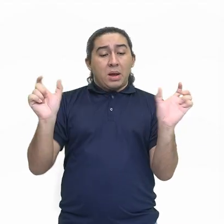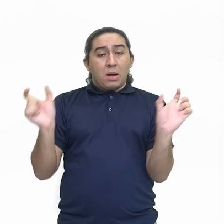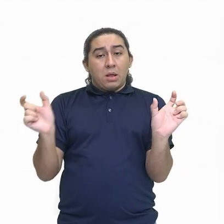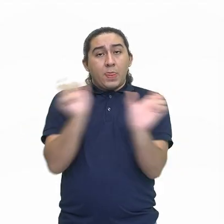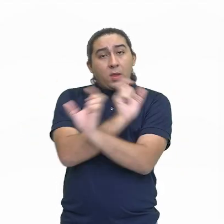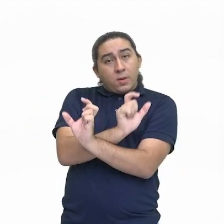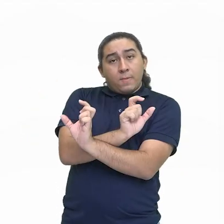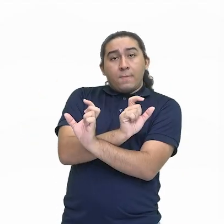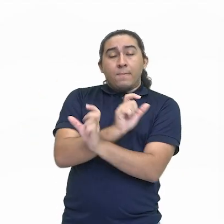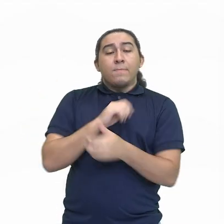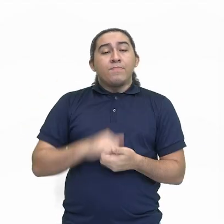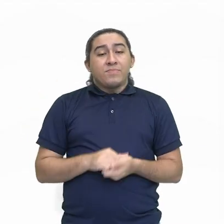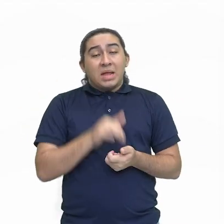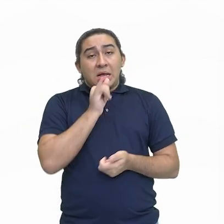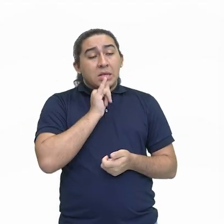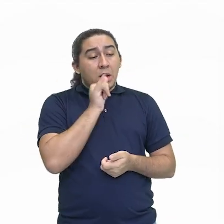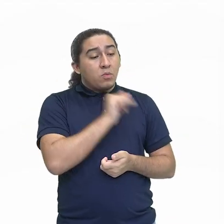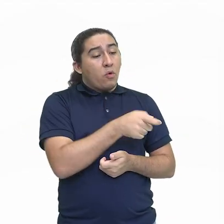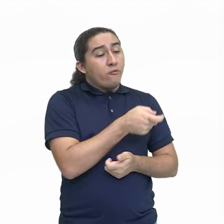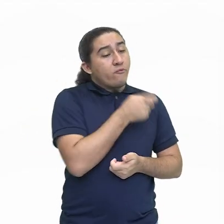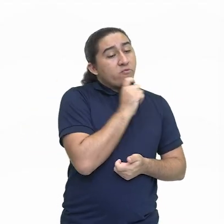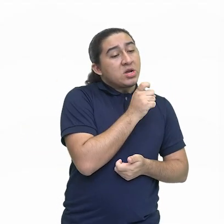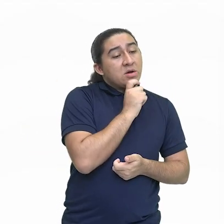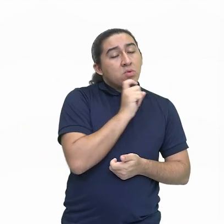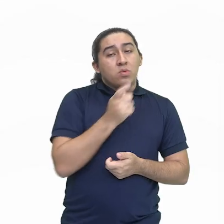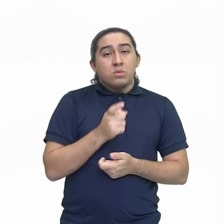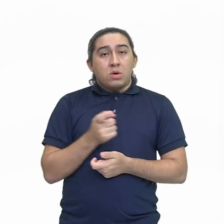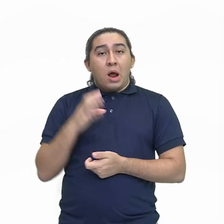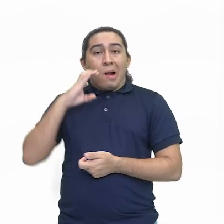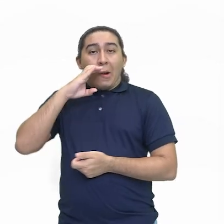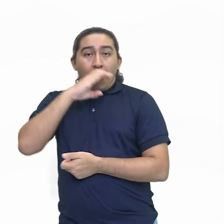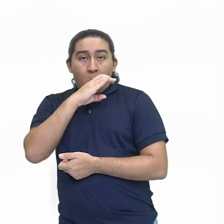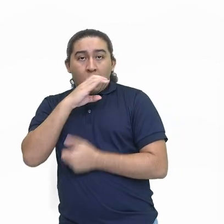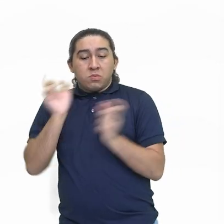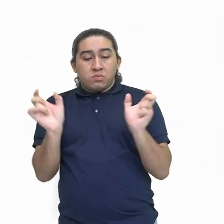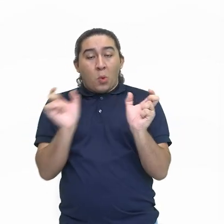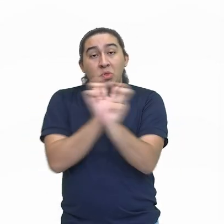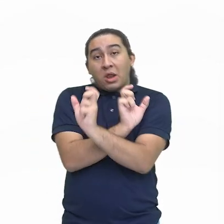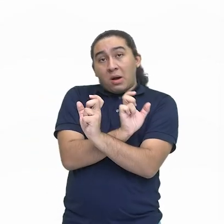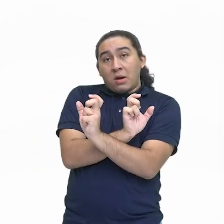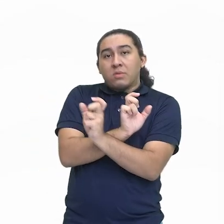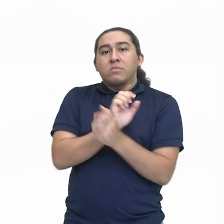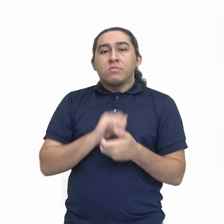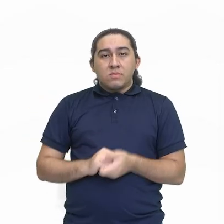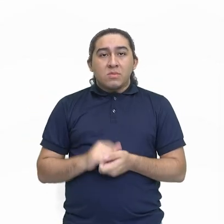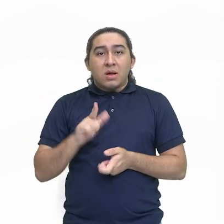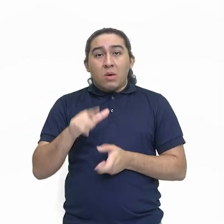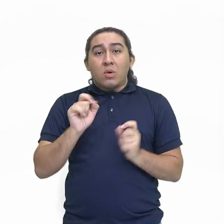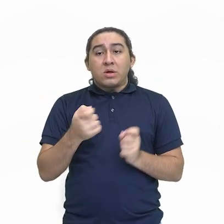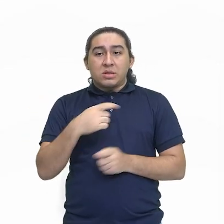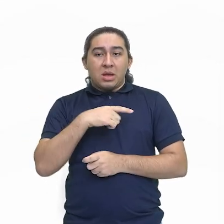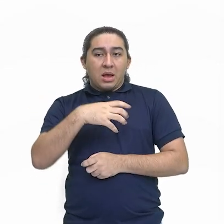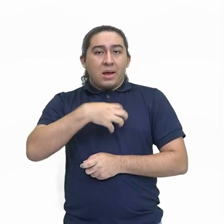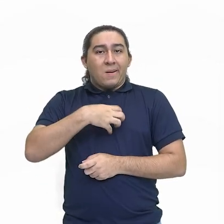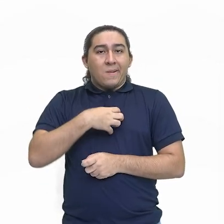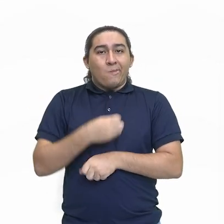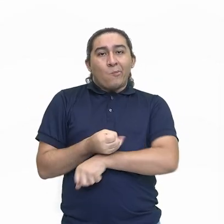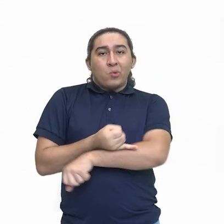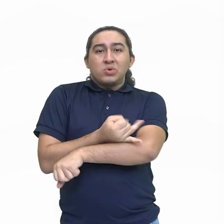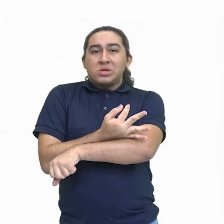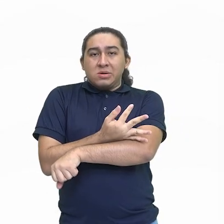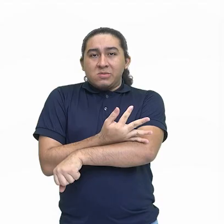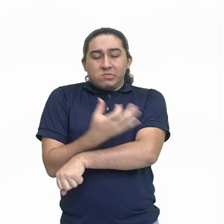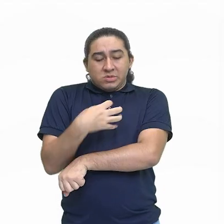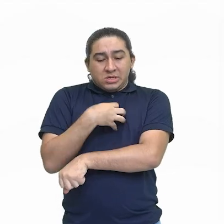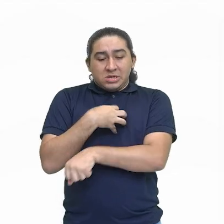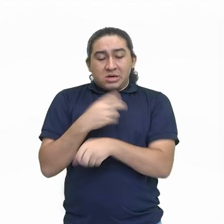ideias, frio, calor, né? Então ele está falando de suas emoções